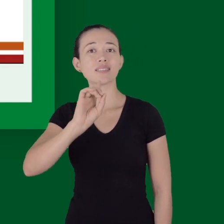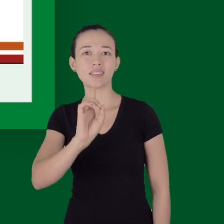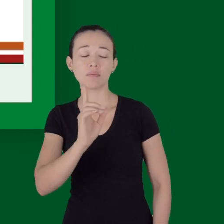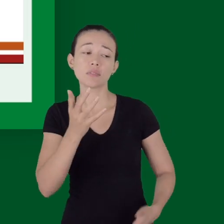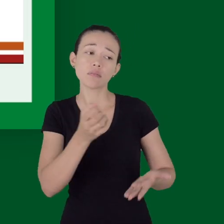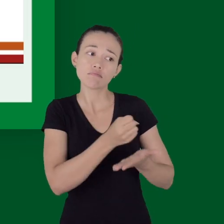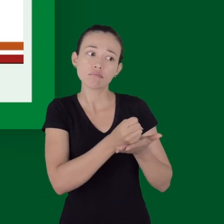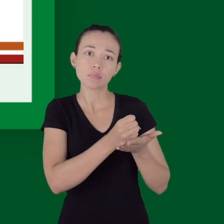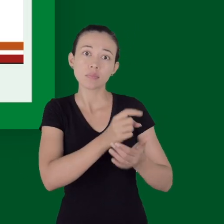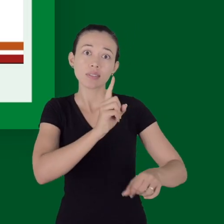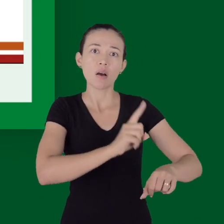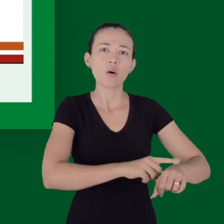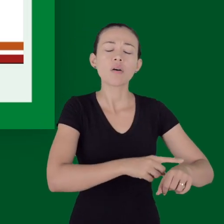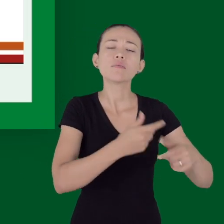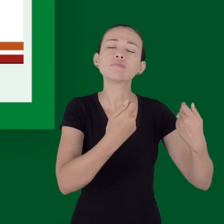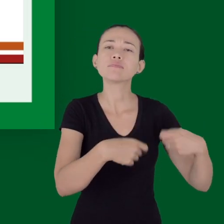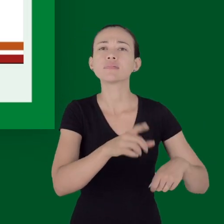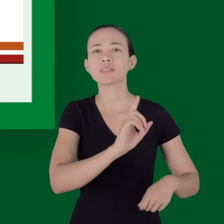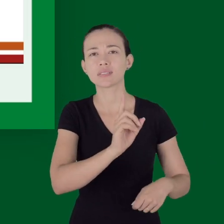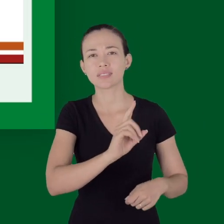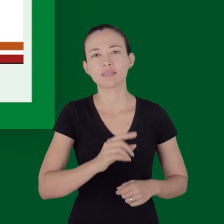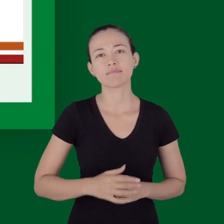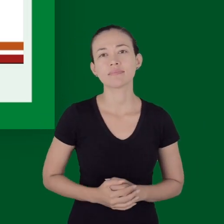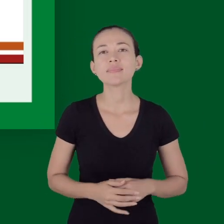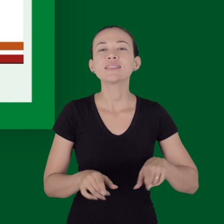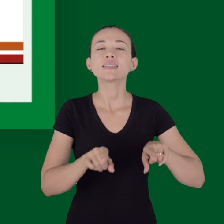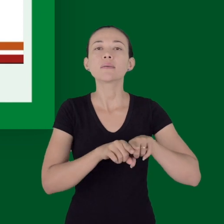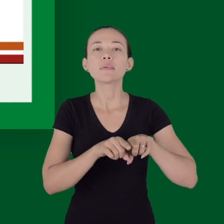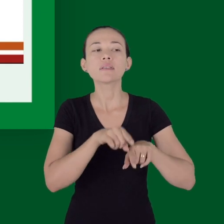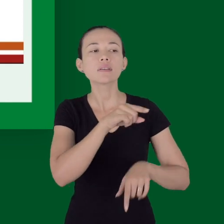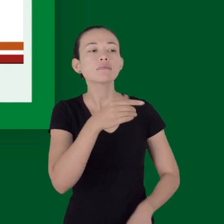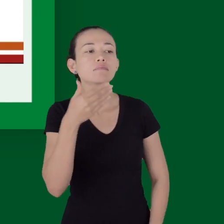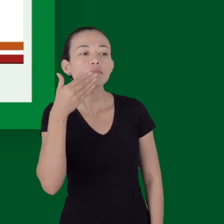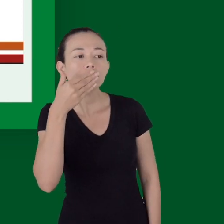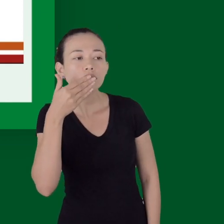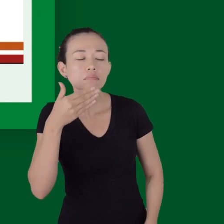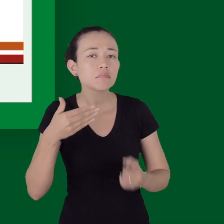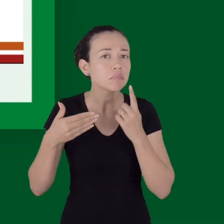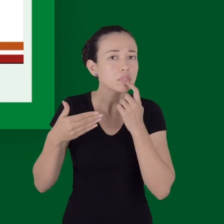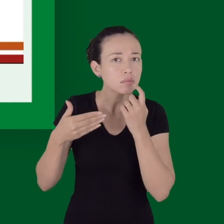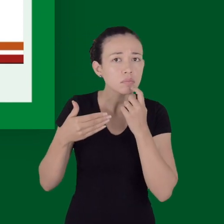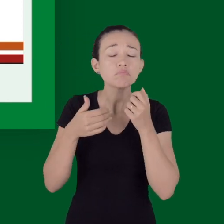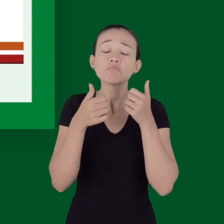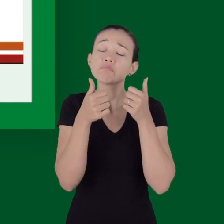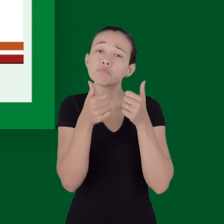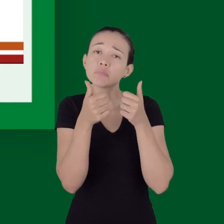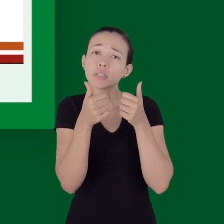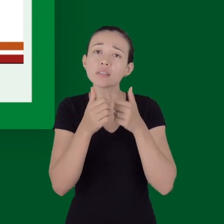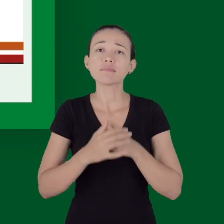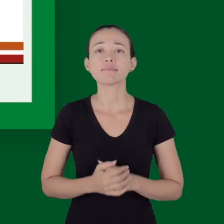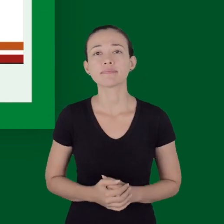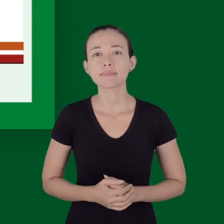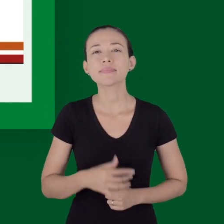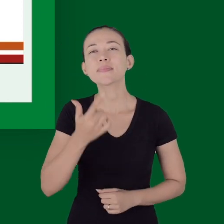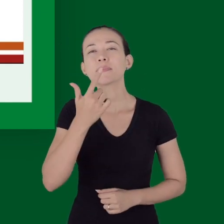E a glicemia 143 também não precisa ser feito nada a respeito disso. E de história